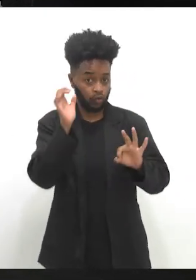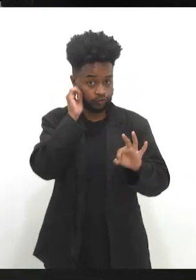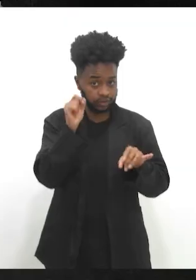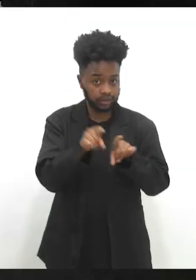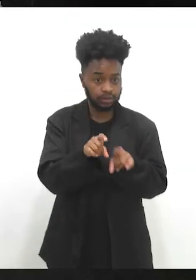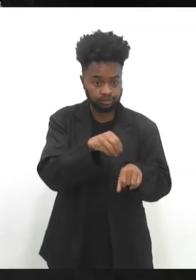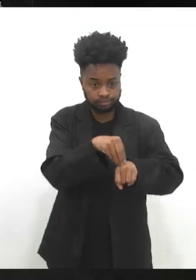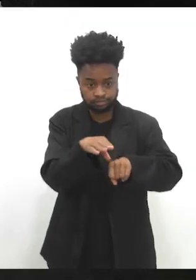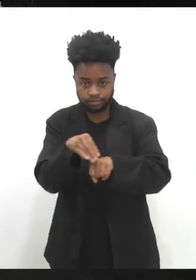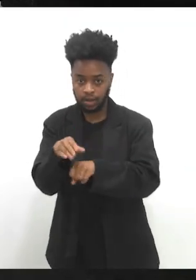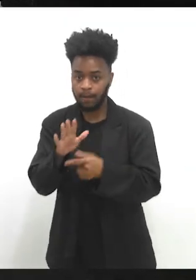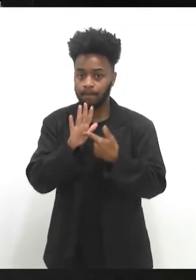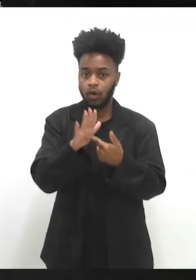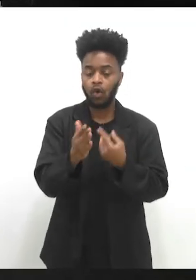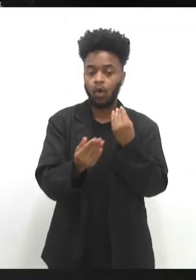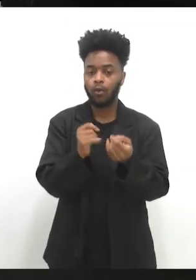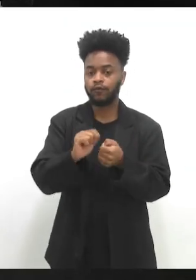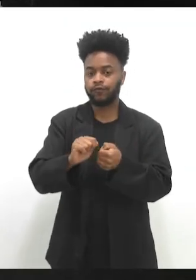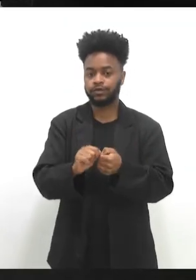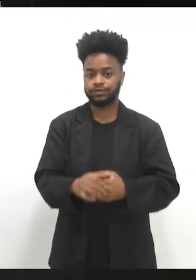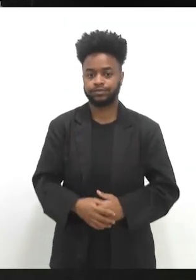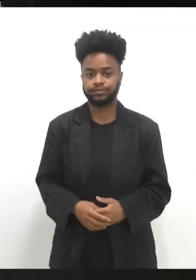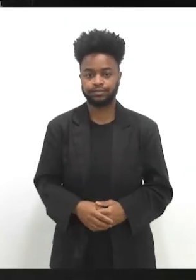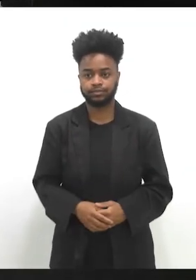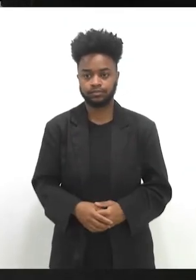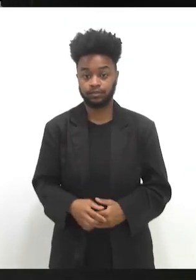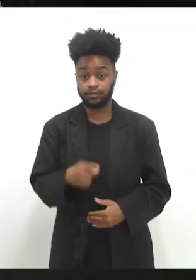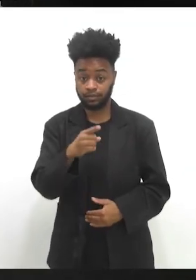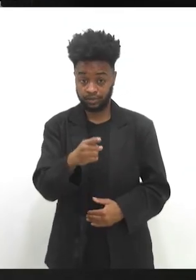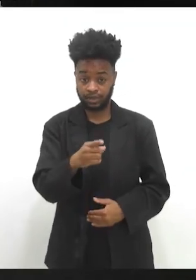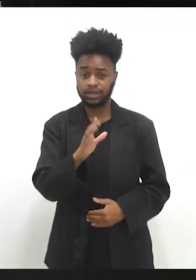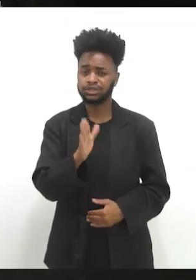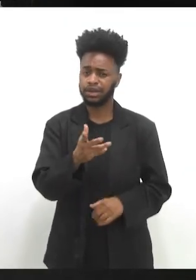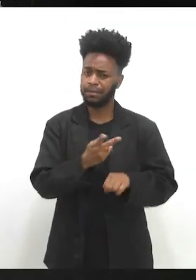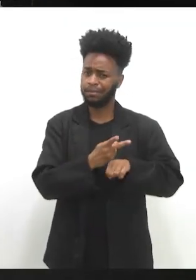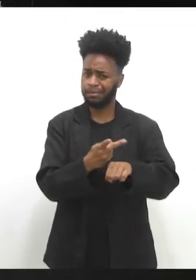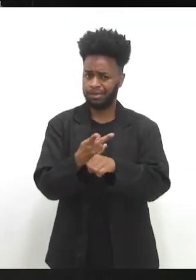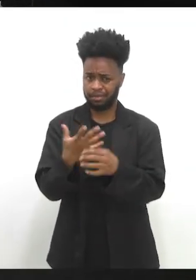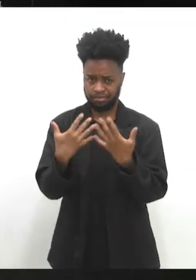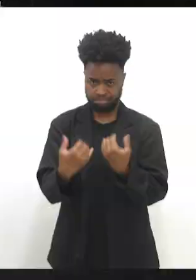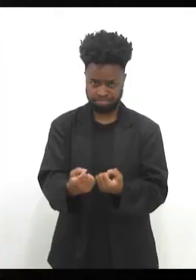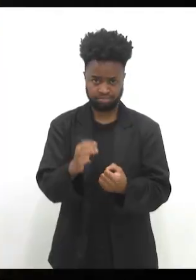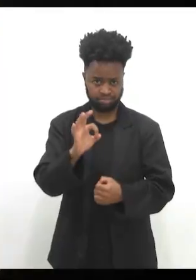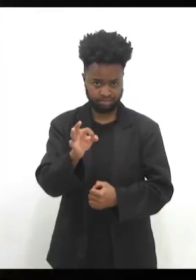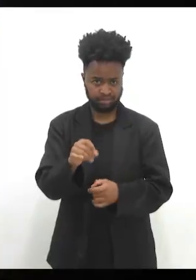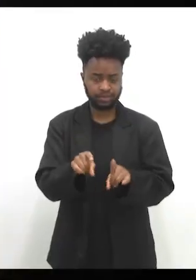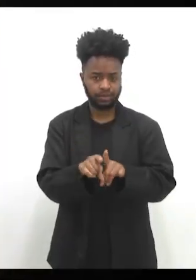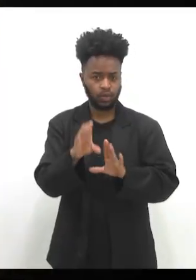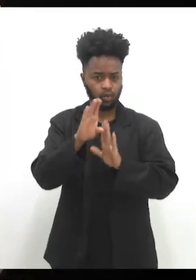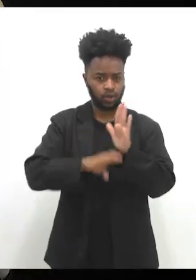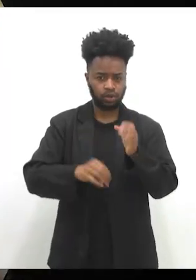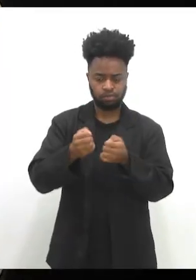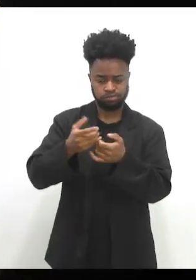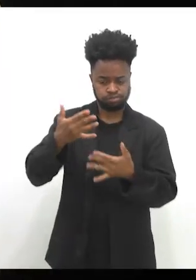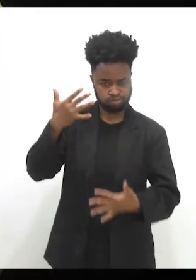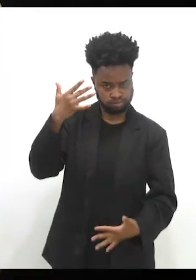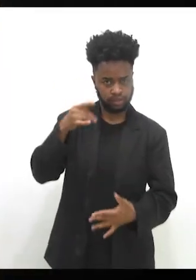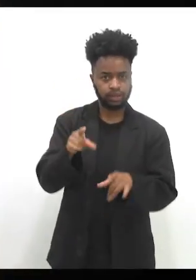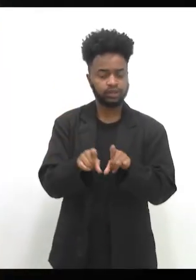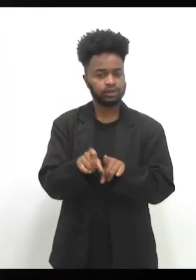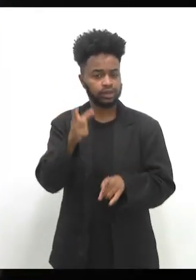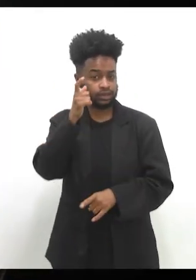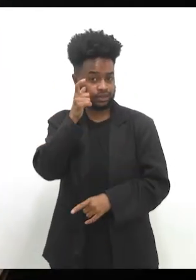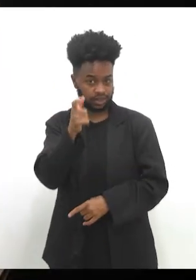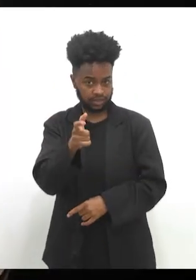também dando as indicações de como poderia ser feito. Uhum. E você é um maestro já premiado, que tem um currículo muito